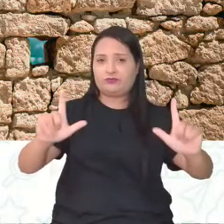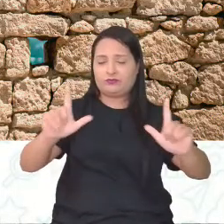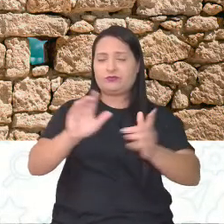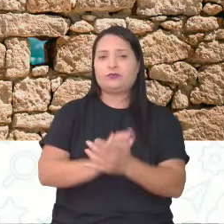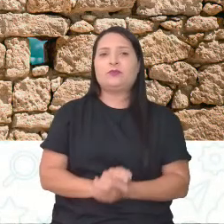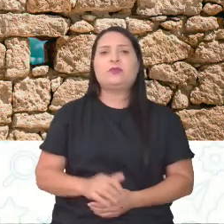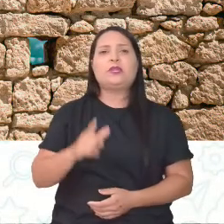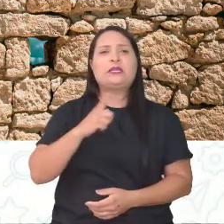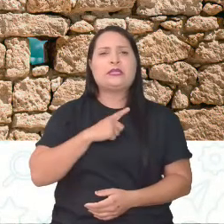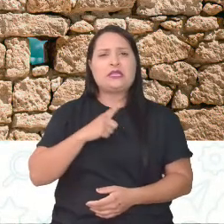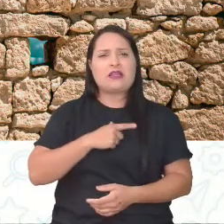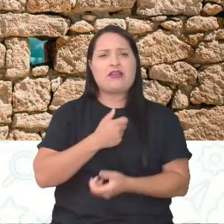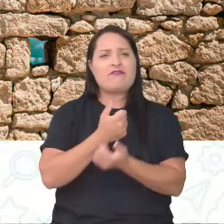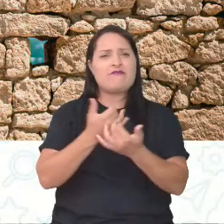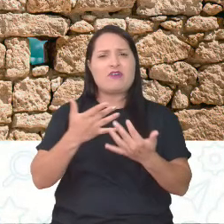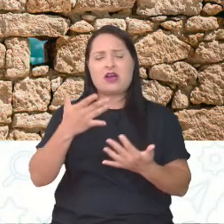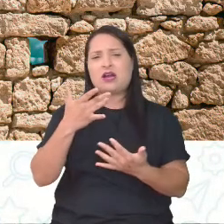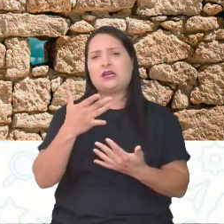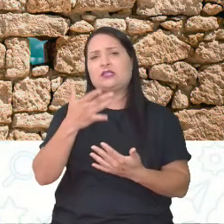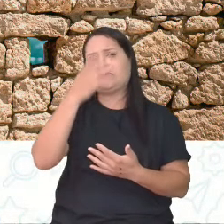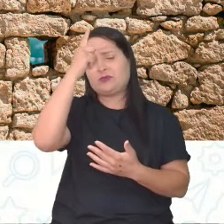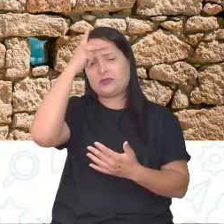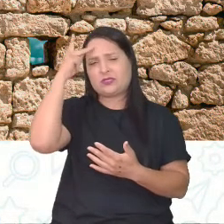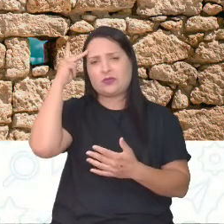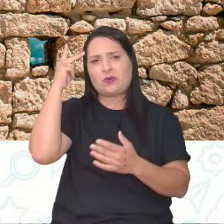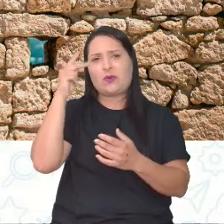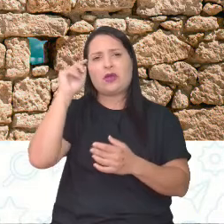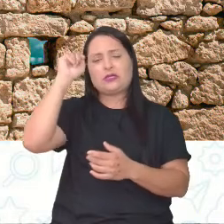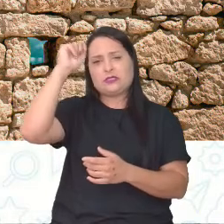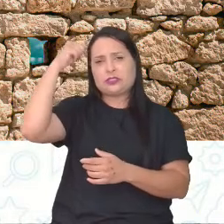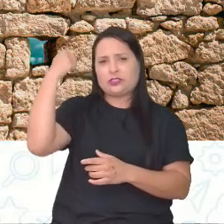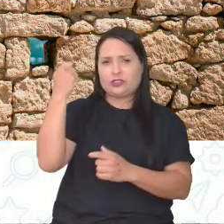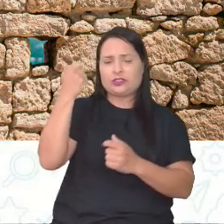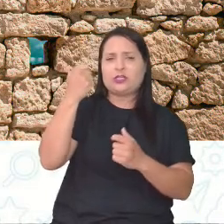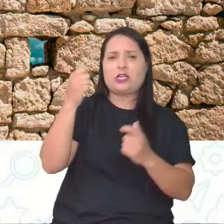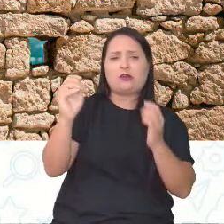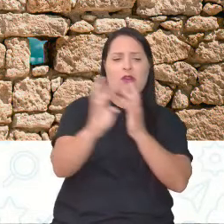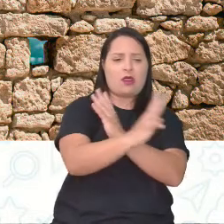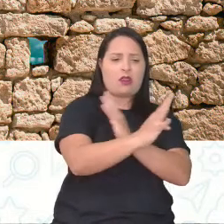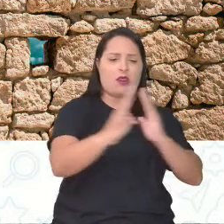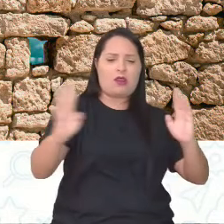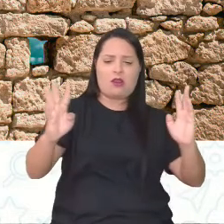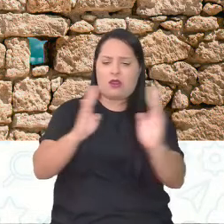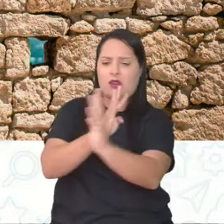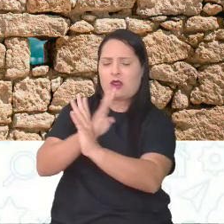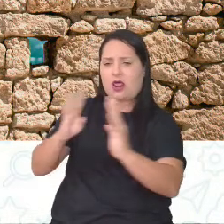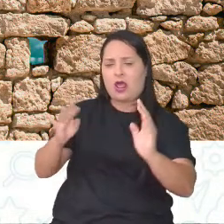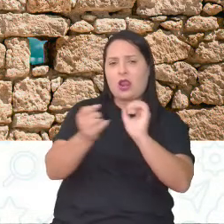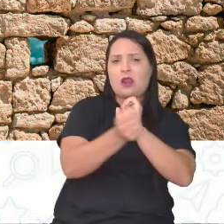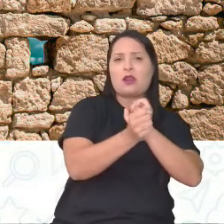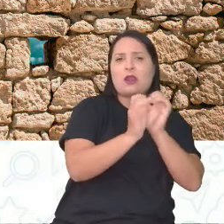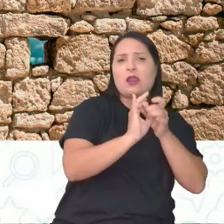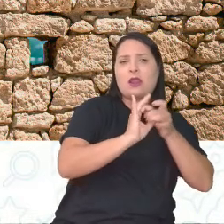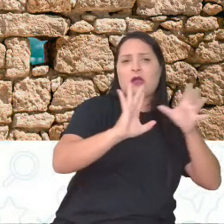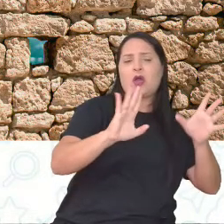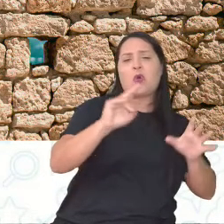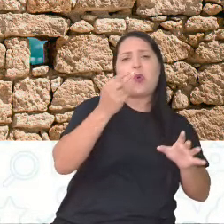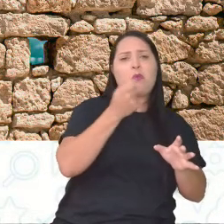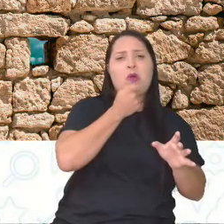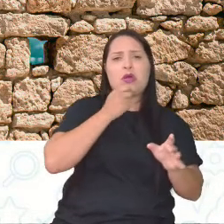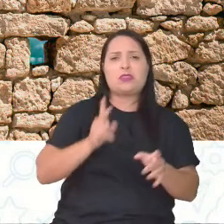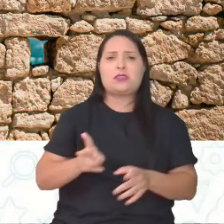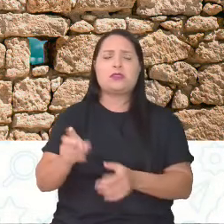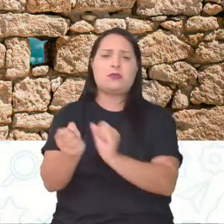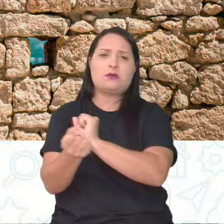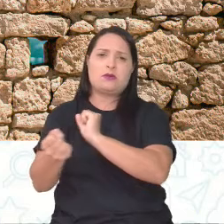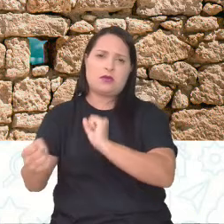Transitavam muitos negros e negras, libertos ou escravizados. Existia comércio, transporte de